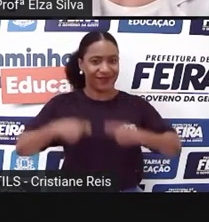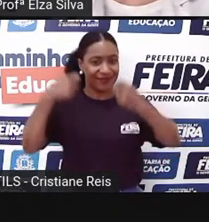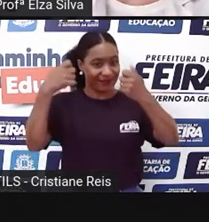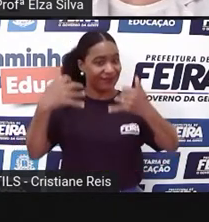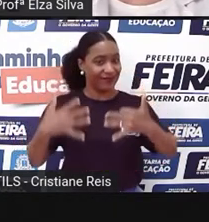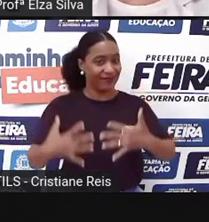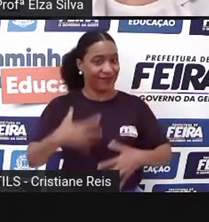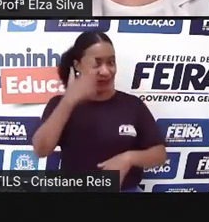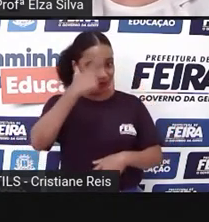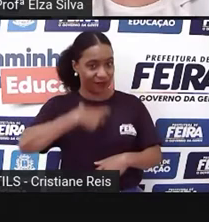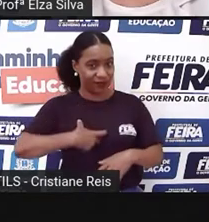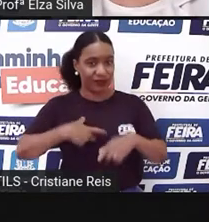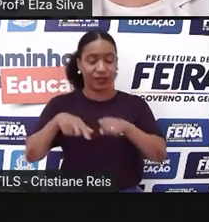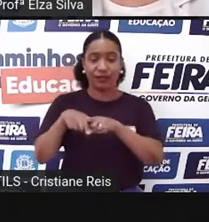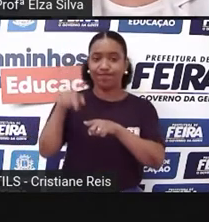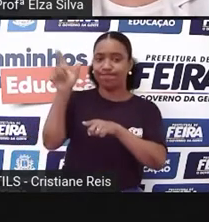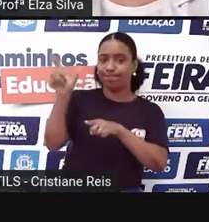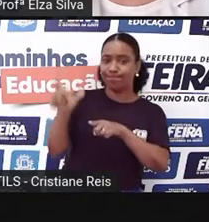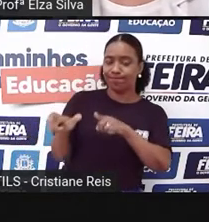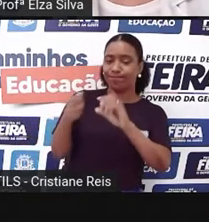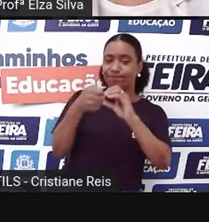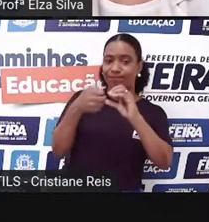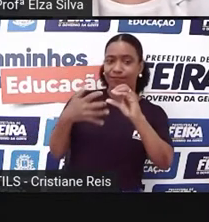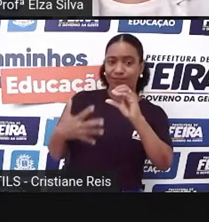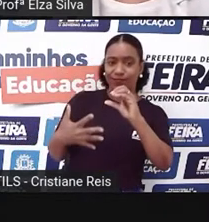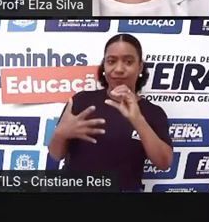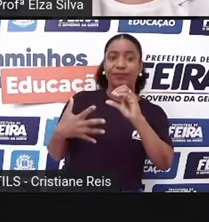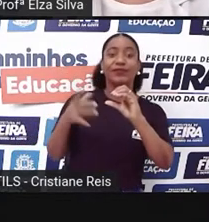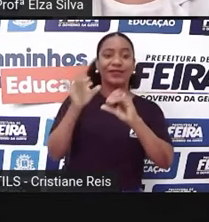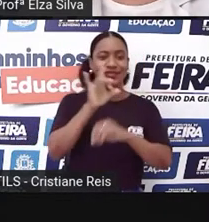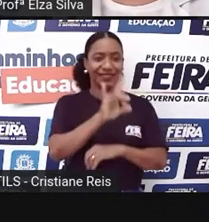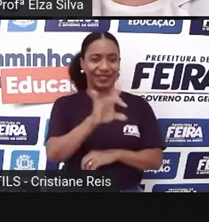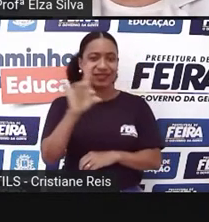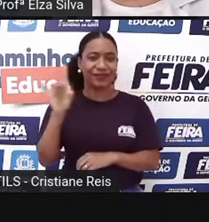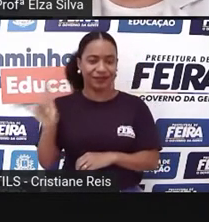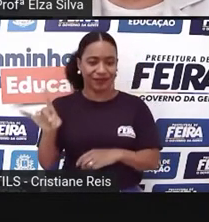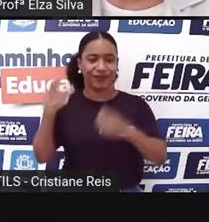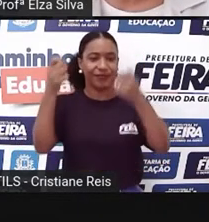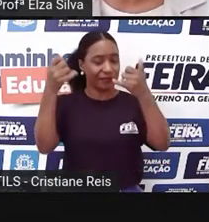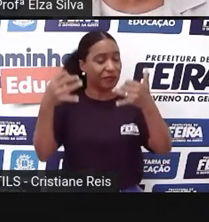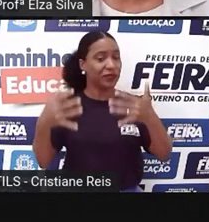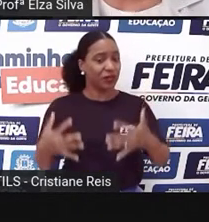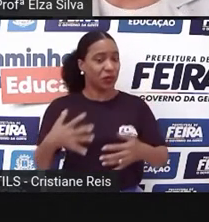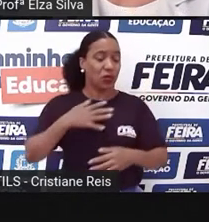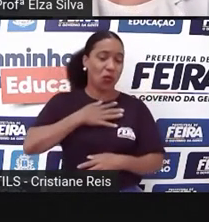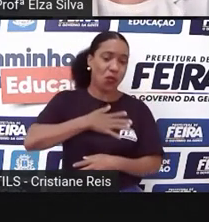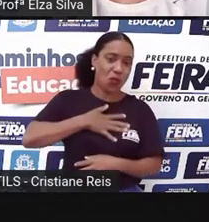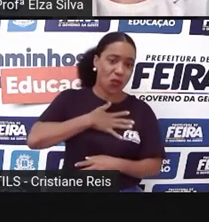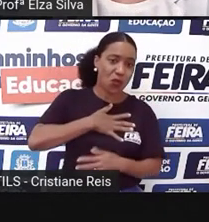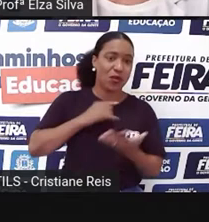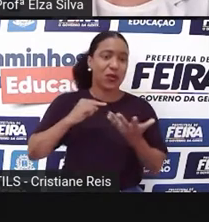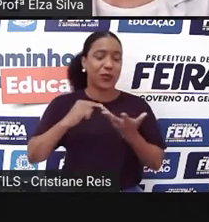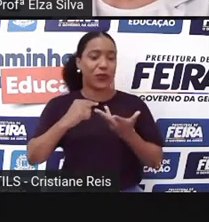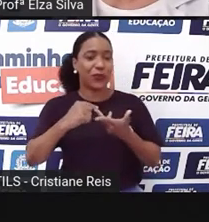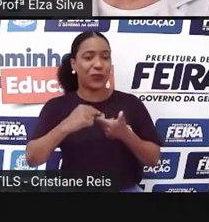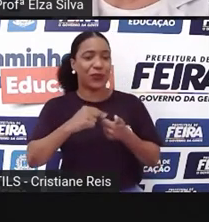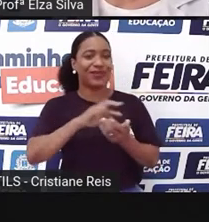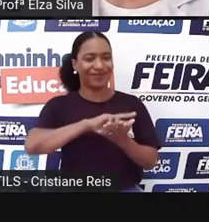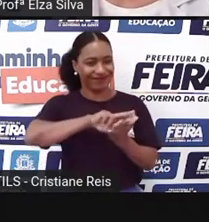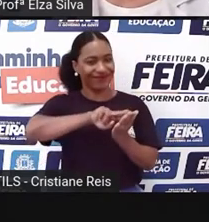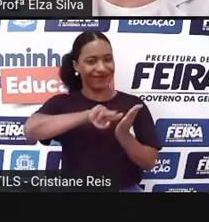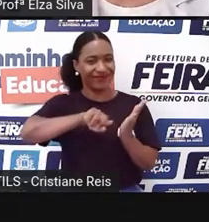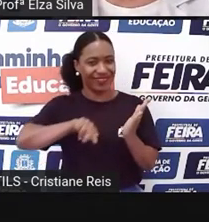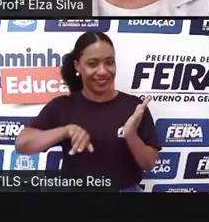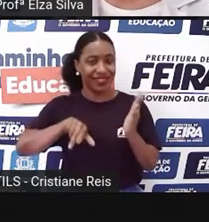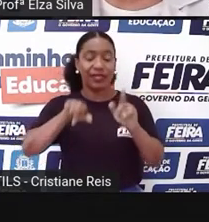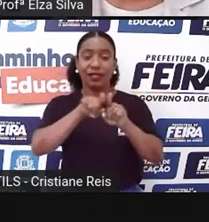pessoas, explicitando informações pessoais e características relacionadas a gostos e rotinas. Além disso, vamos